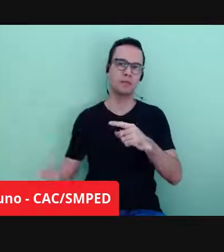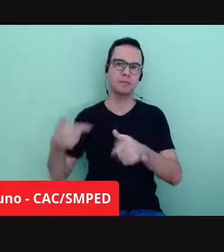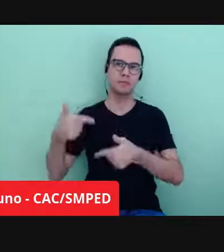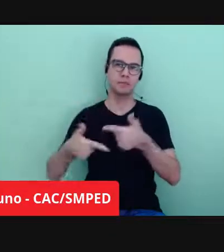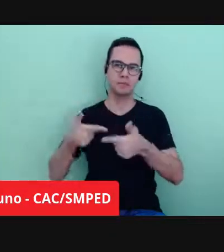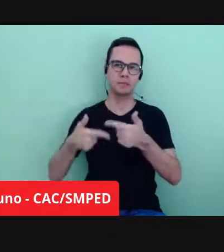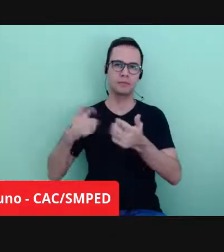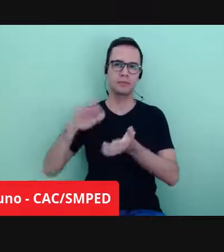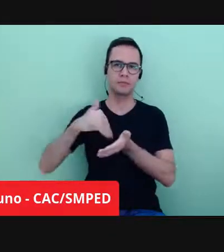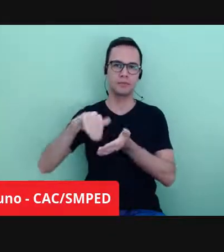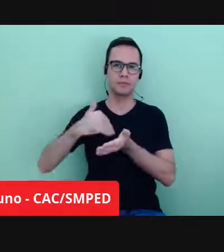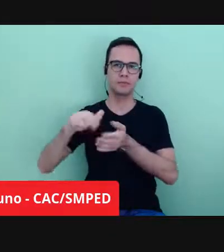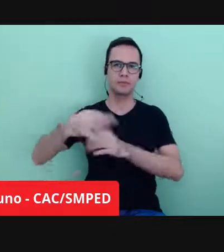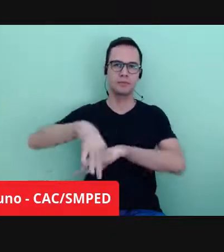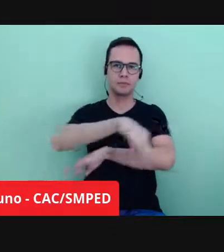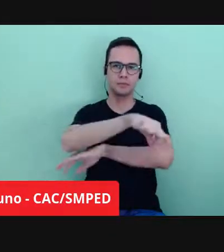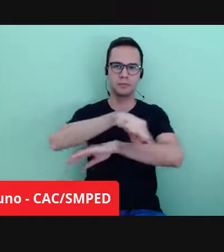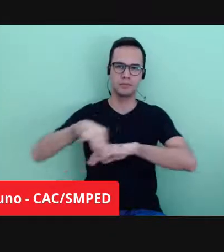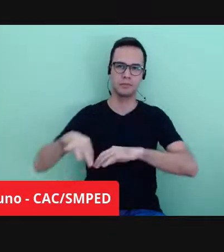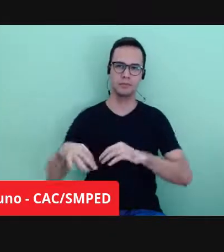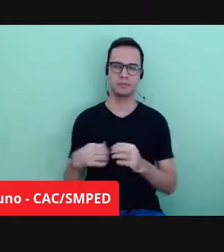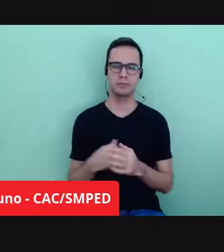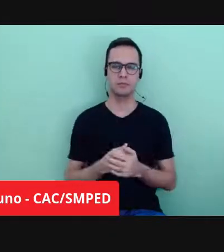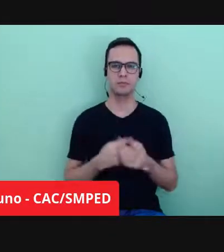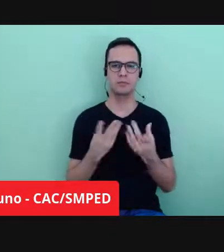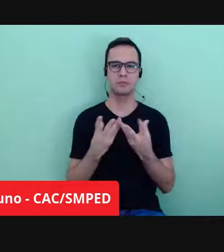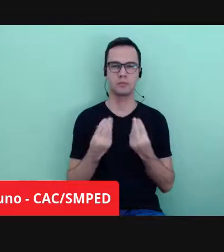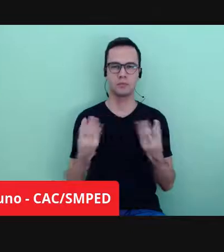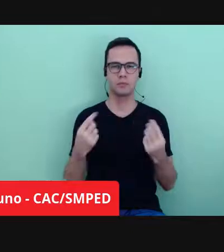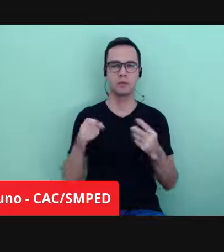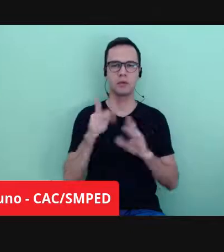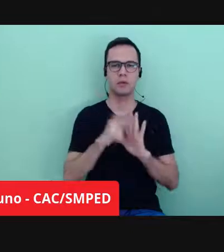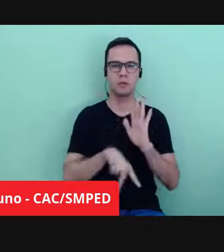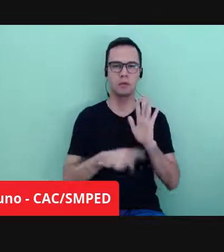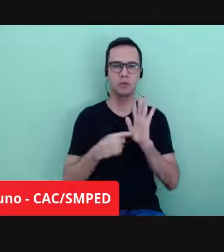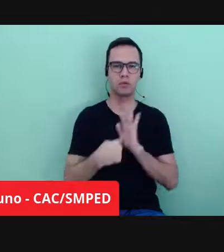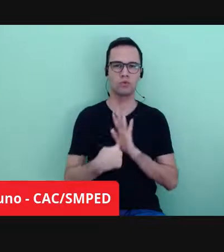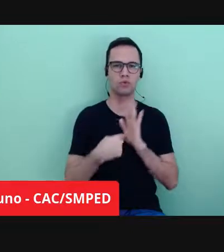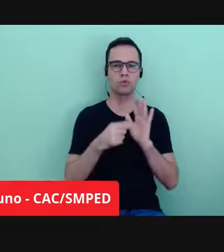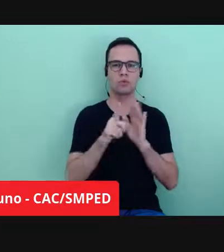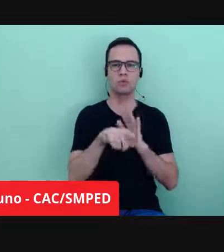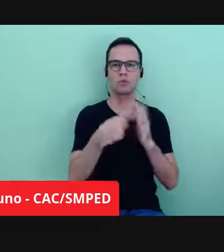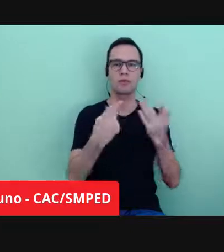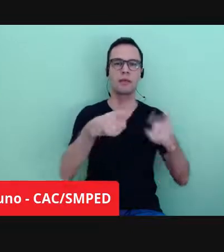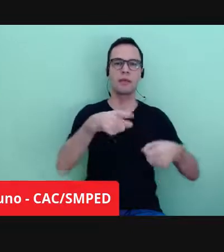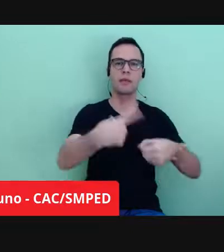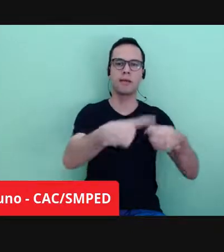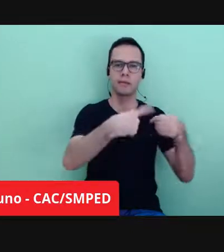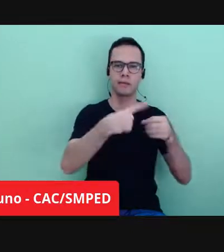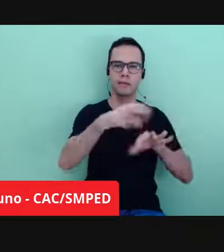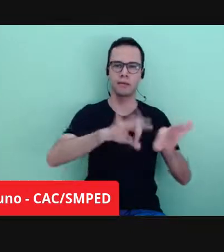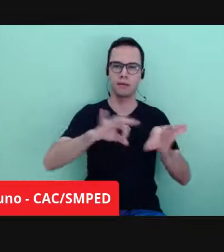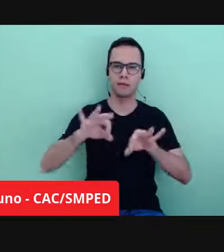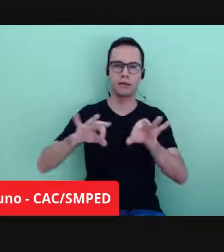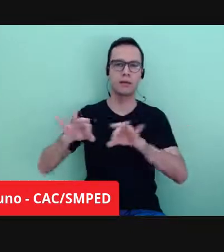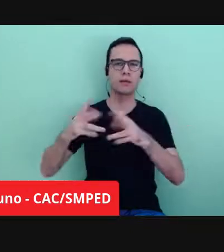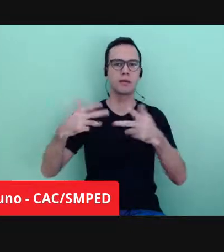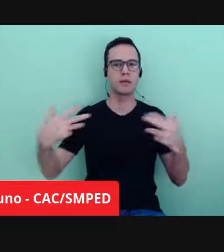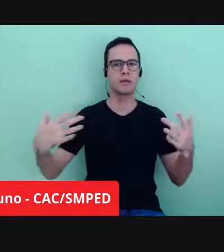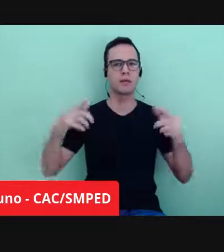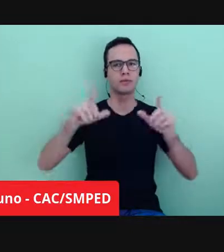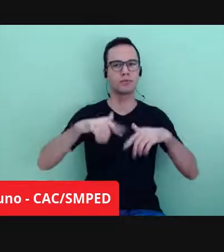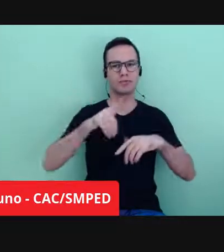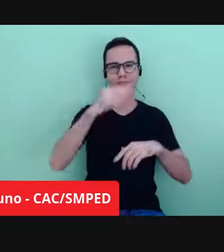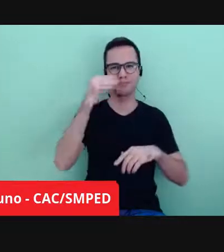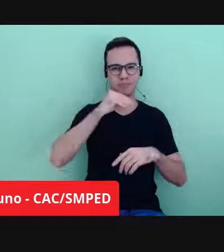escritório de arquitetura que a gente fazia muitos projetos de urbanização, de intervenção urbana em áreas precárias